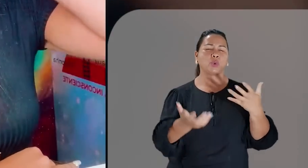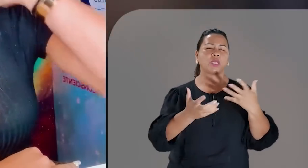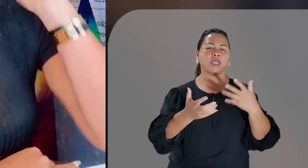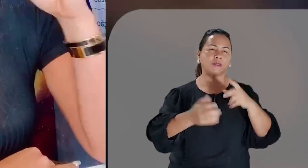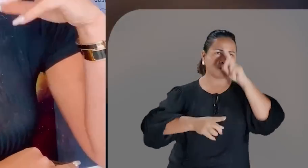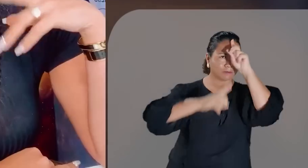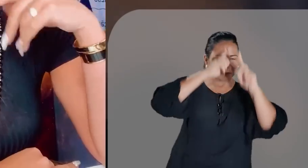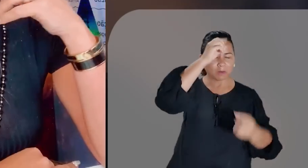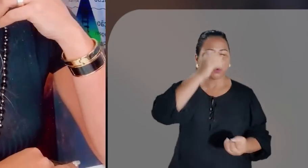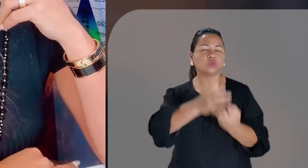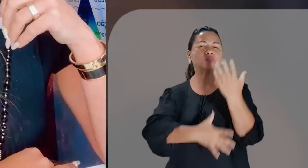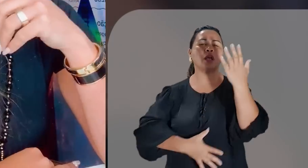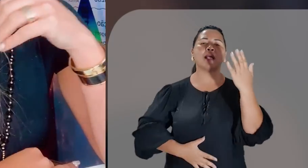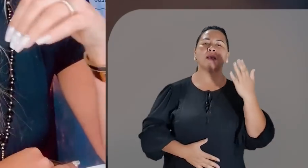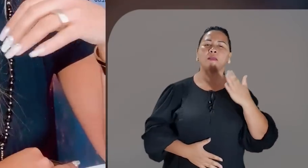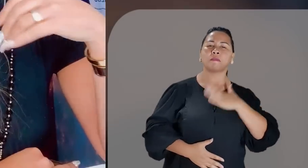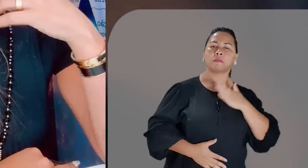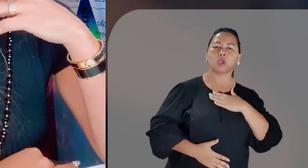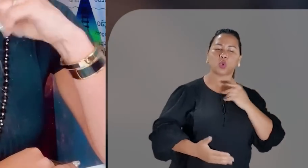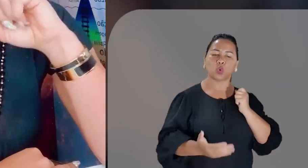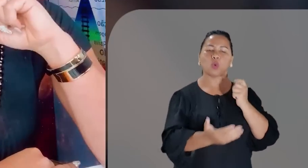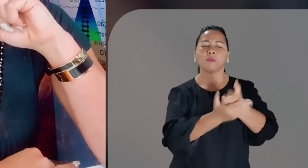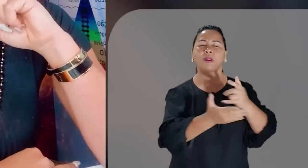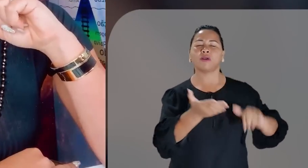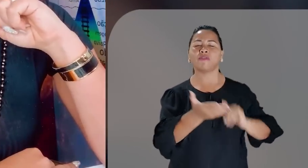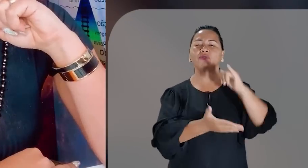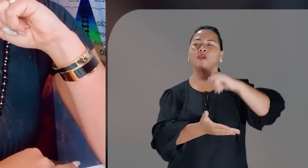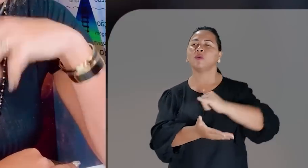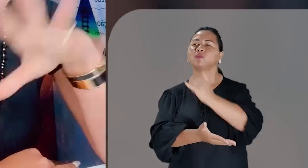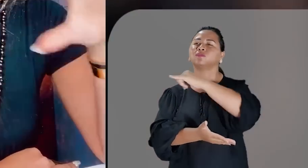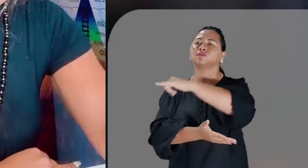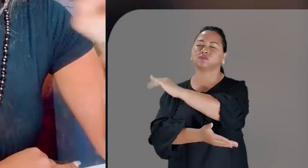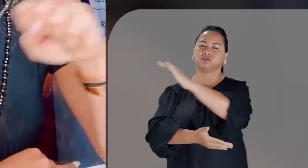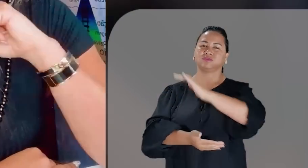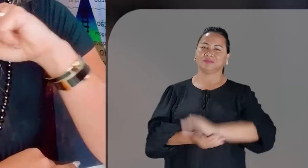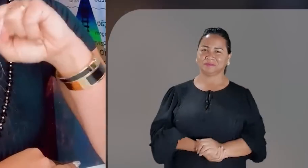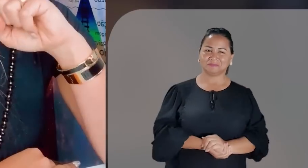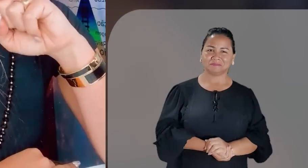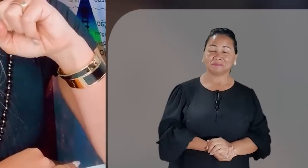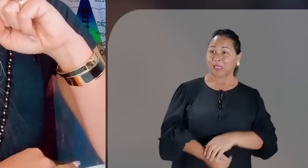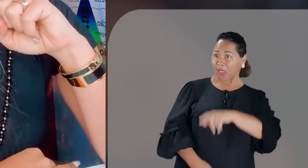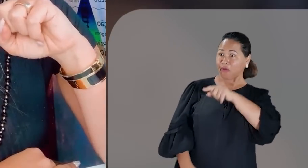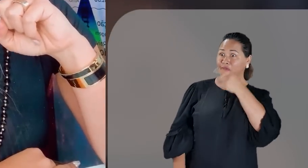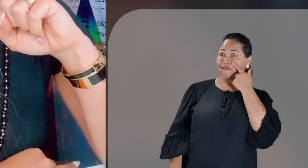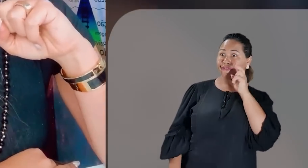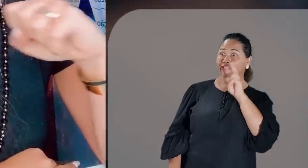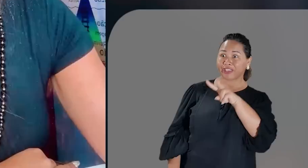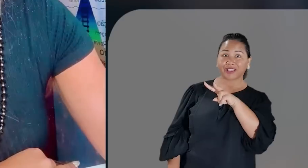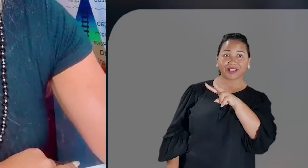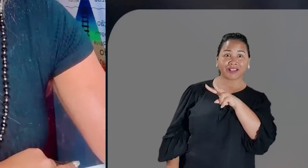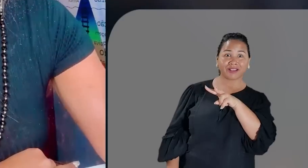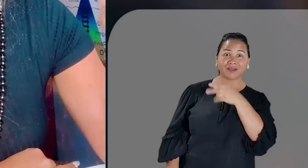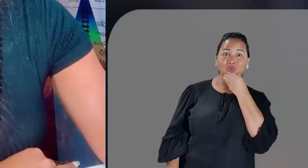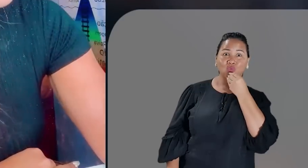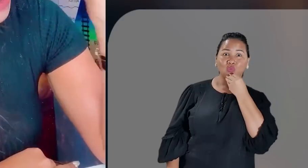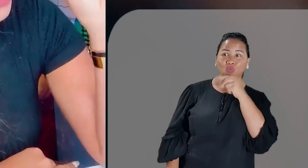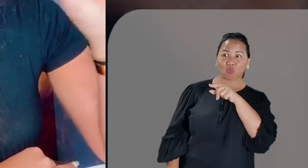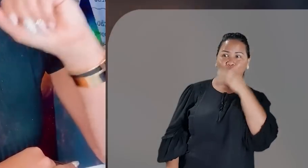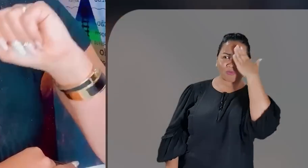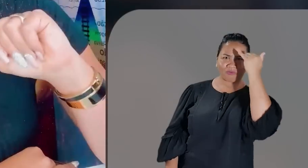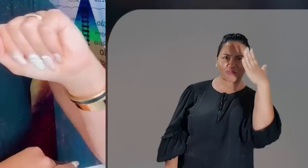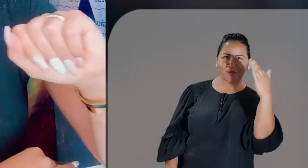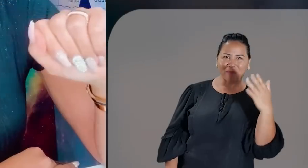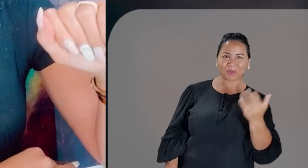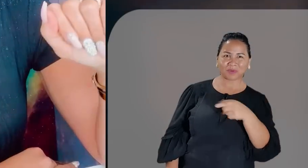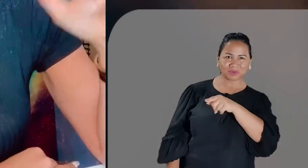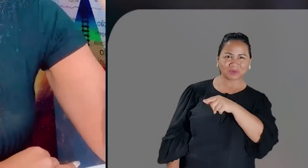Teve um tempo atrás, eu tava pensando... Como é que eu posso encontrar uma utilidade pra um avião, né? Vou pensar aqui em co-criar um jatinho aí, né? Que nem o Whindersson Nunes. Quero